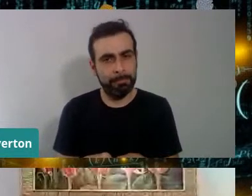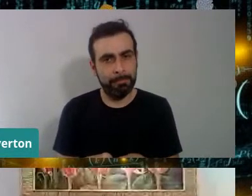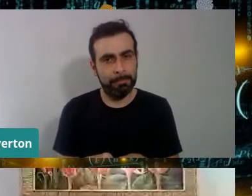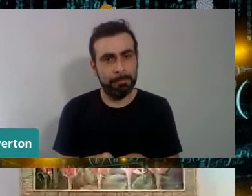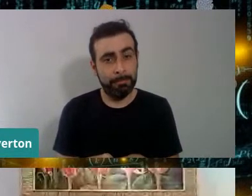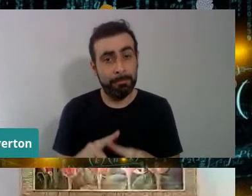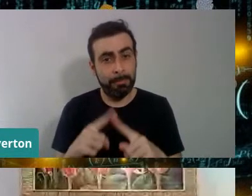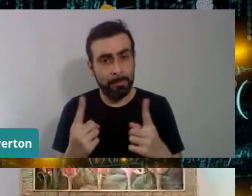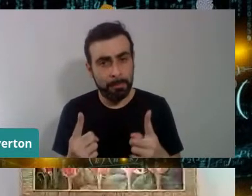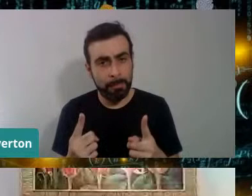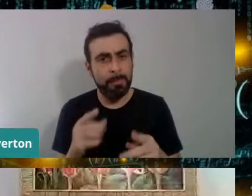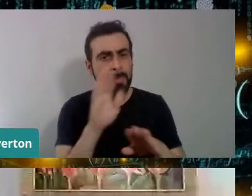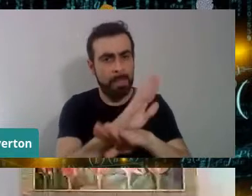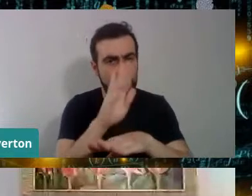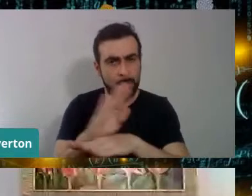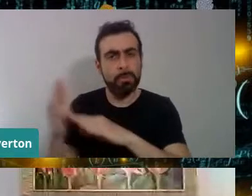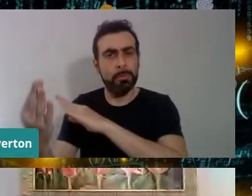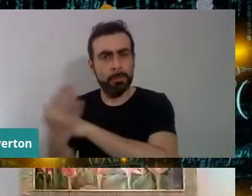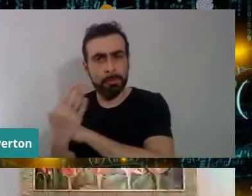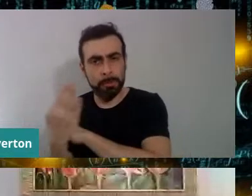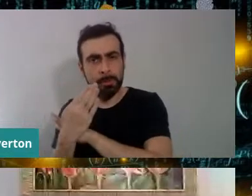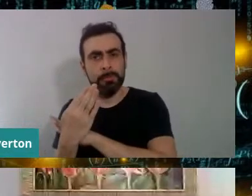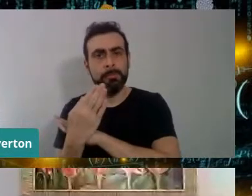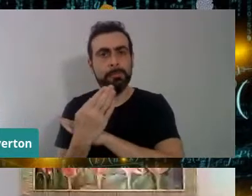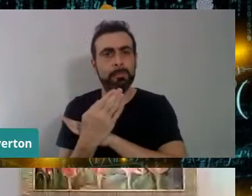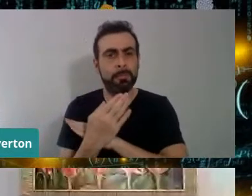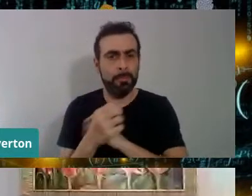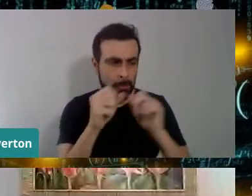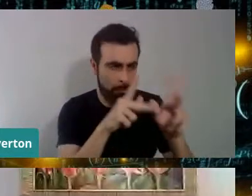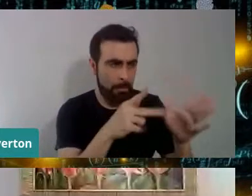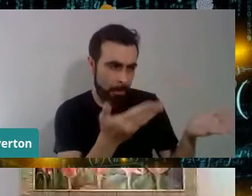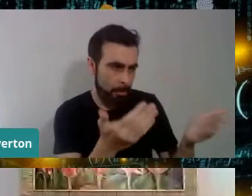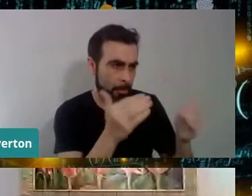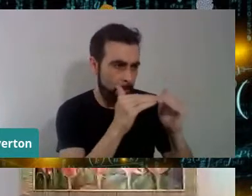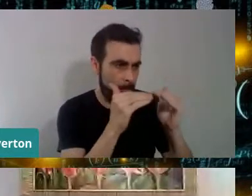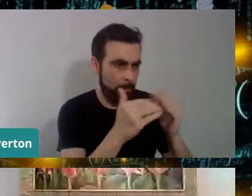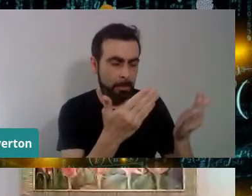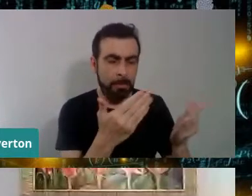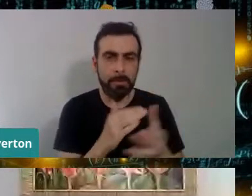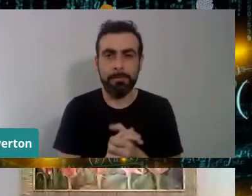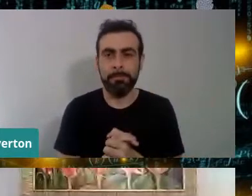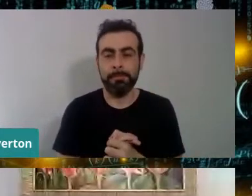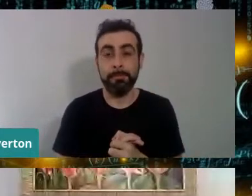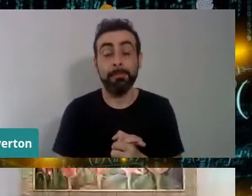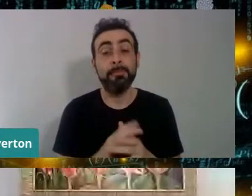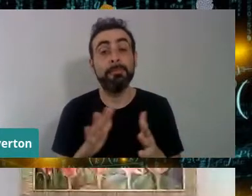Tinha ajuda mútua, né? Ajuda mútua, né, Koga? Isso mesmo. Então, foi uma época muito